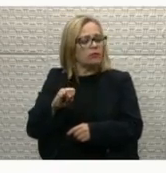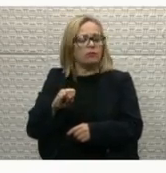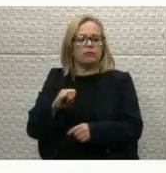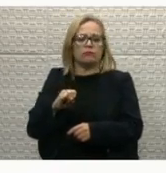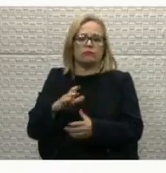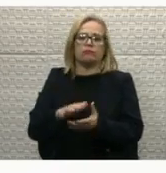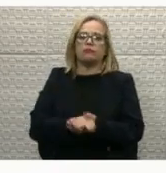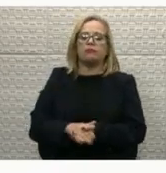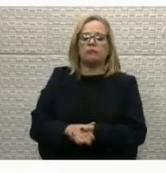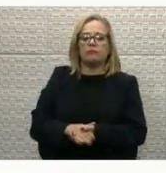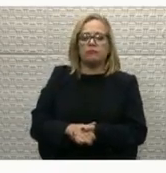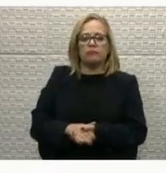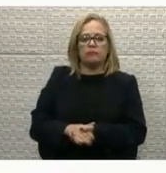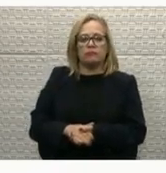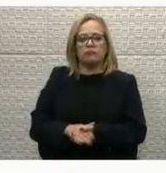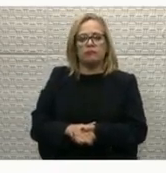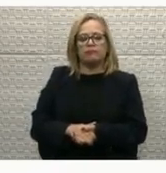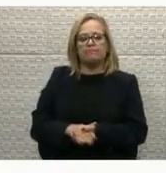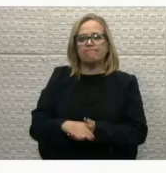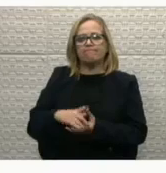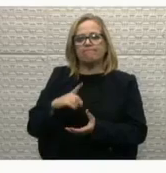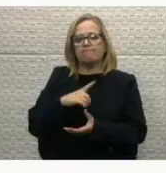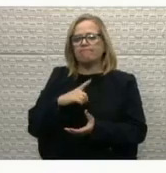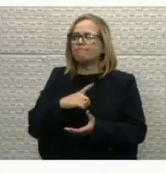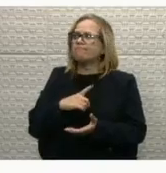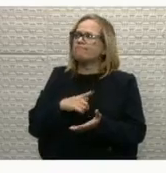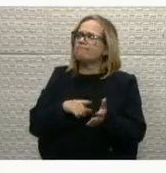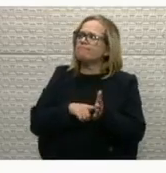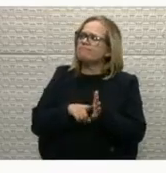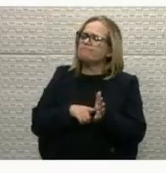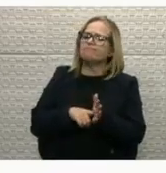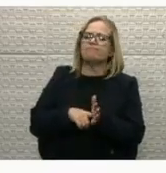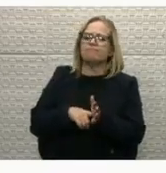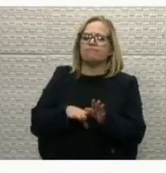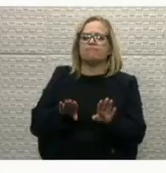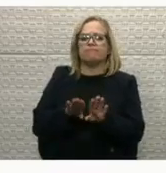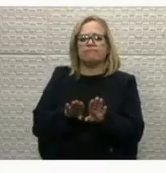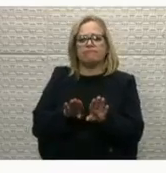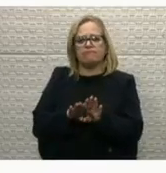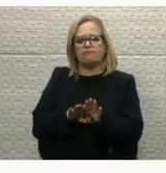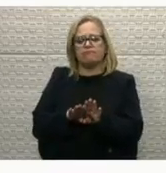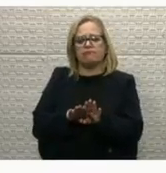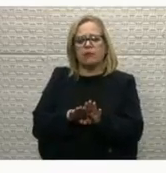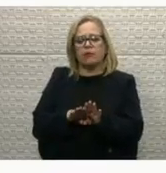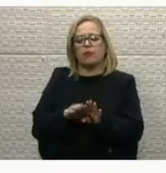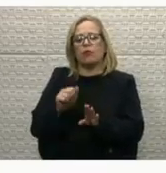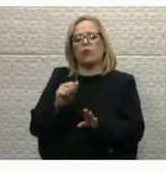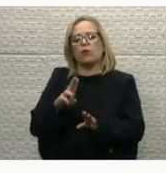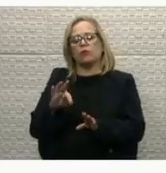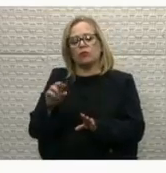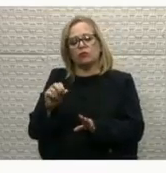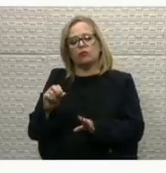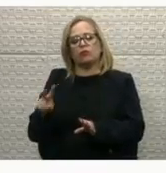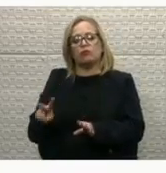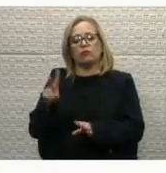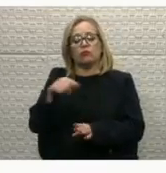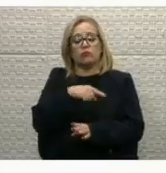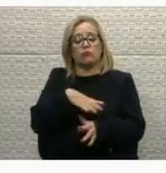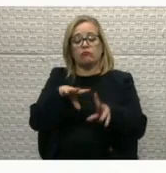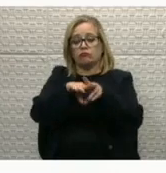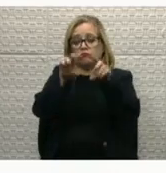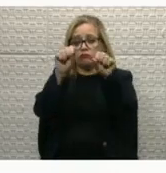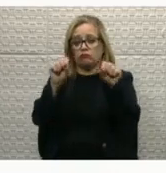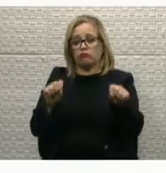é o vetor V. Só que eu tenho uma incógnita lambda também, que é o alto valor. Esse